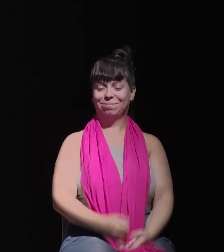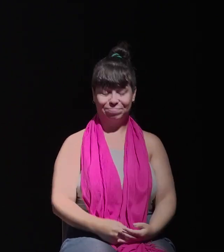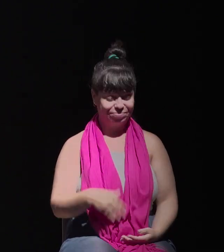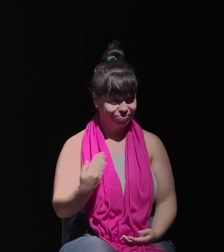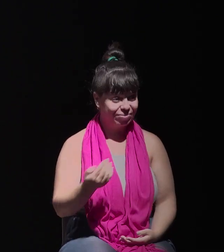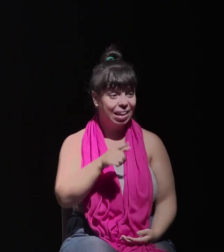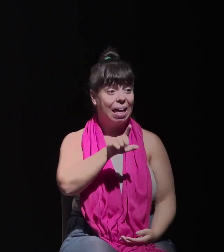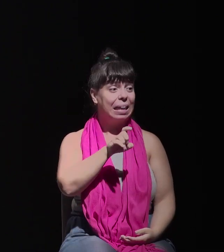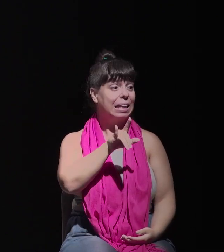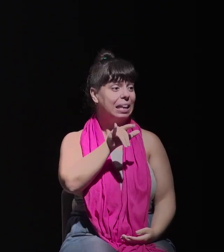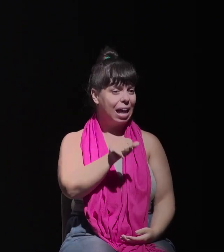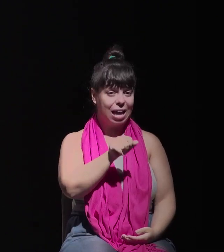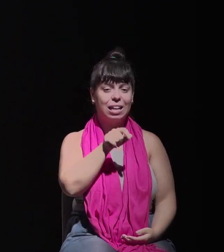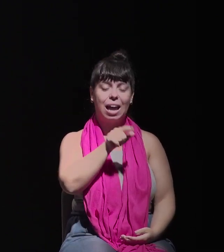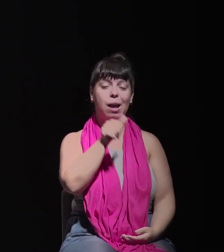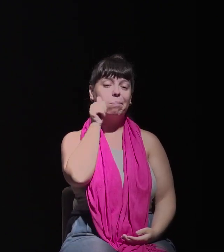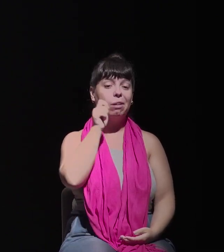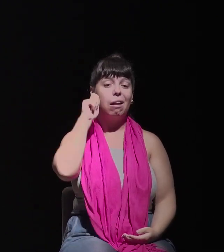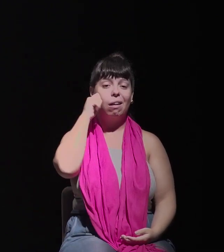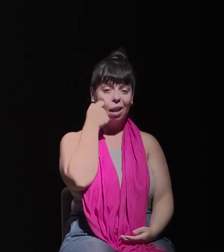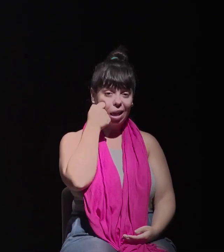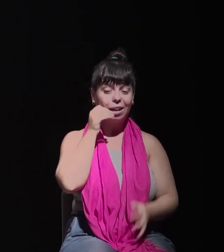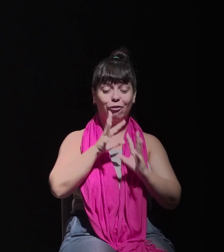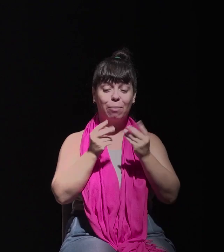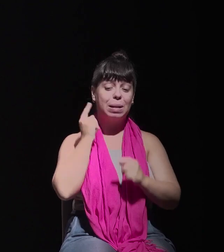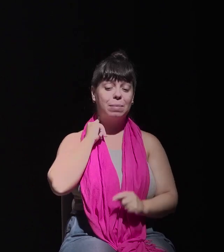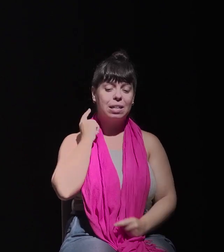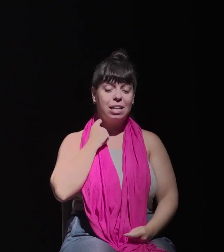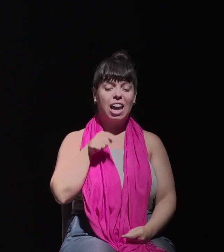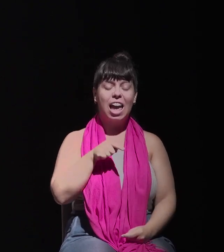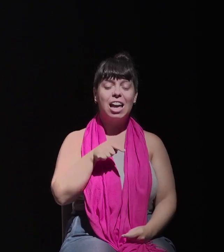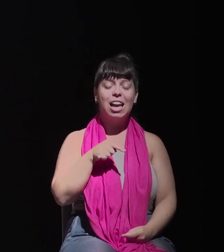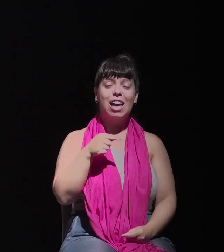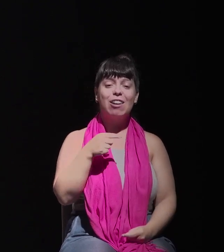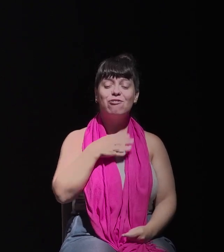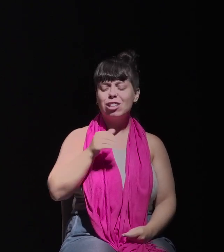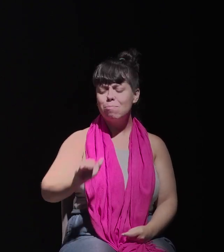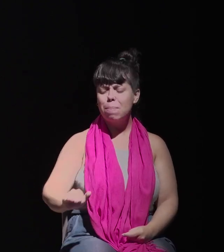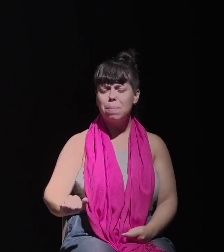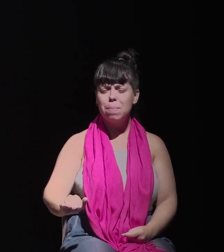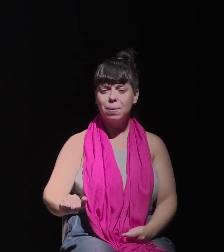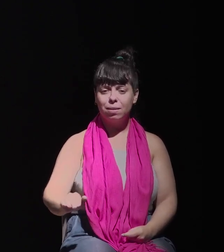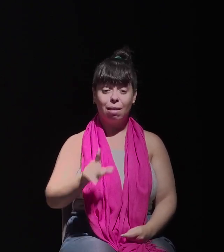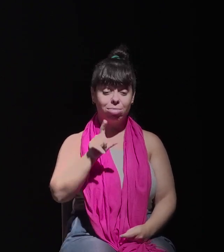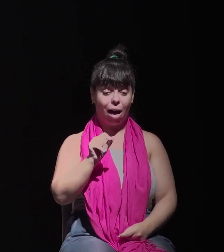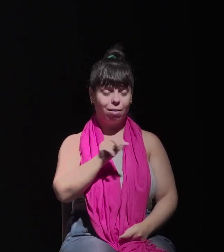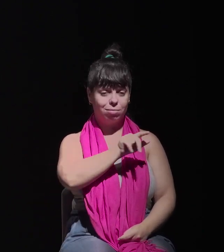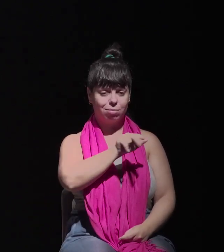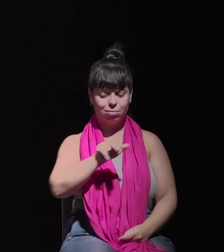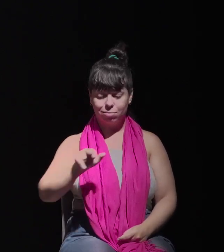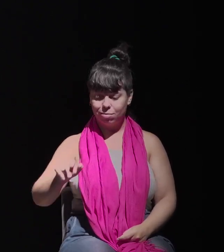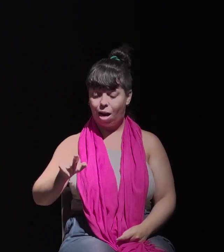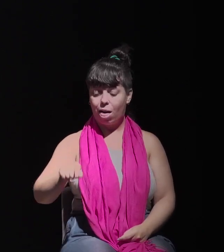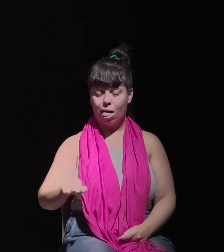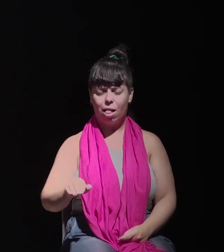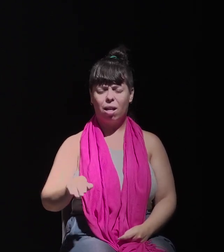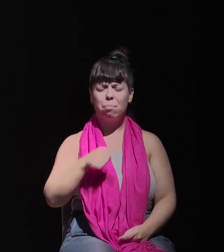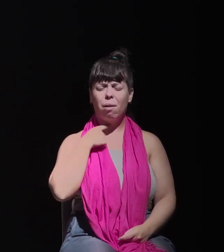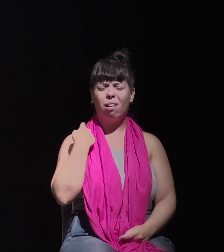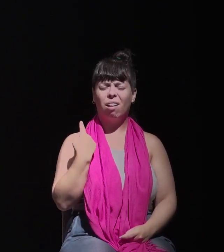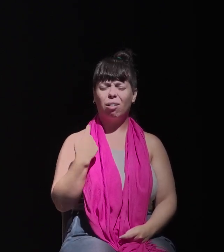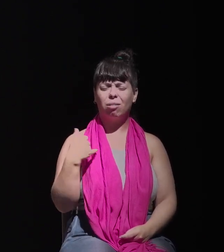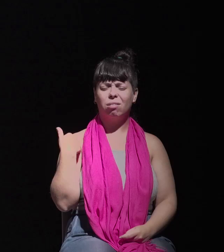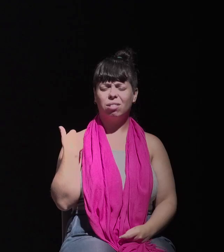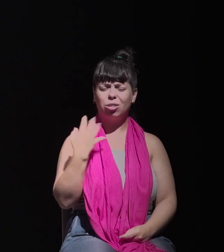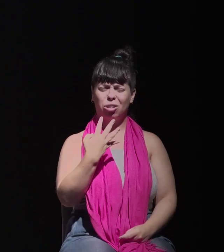uma mulher negra, de família mineira, uma caçula de uma família de 10 irmãos. Ela nasceu, não sei quando, mas ela morreu com 45, deve ter